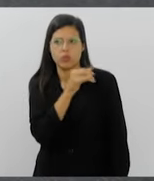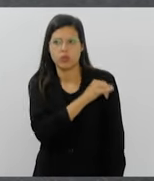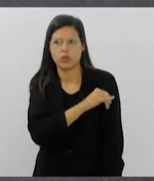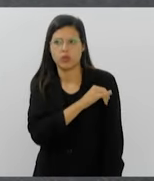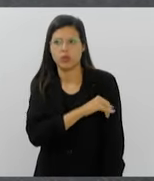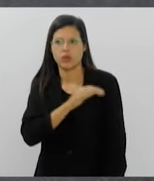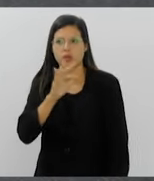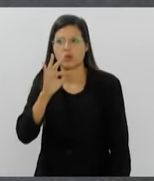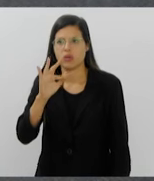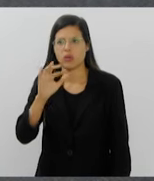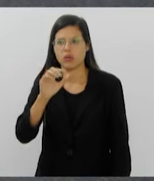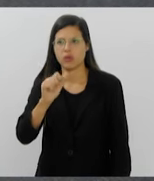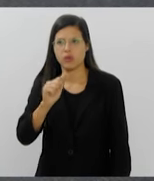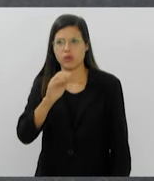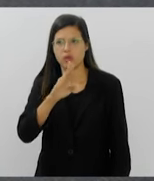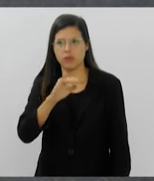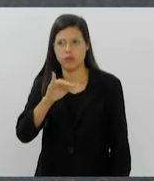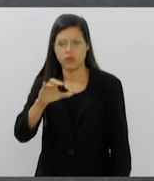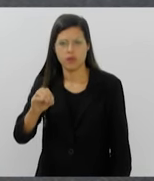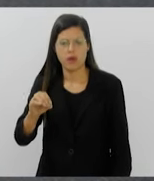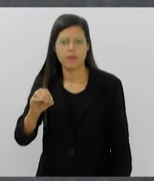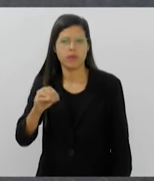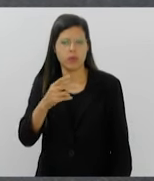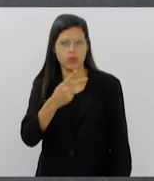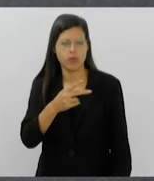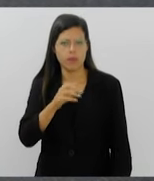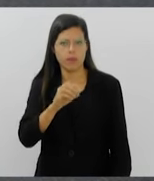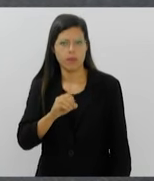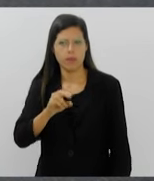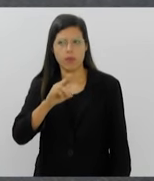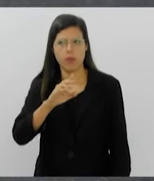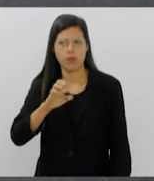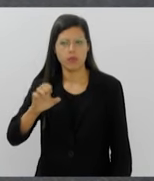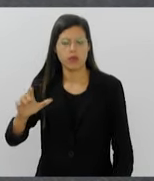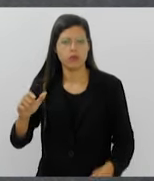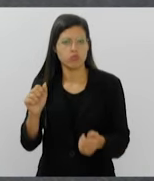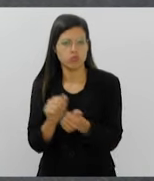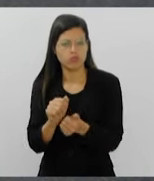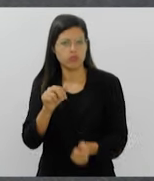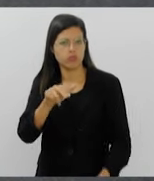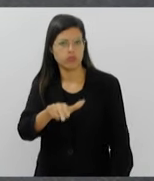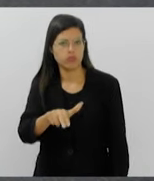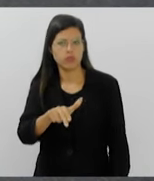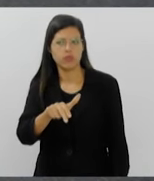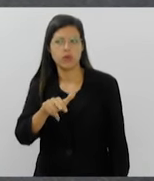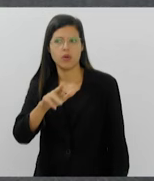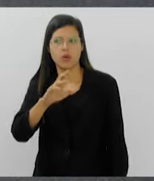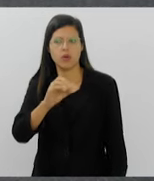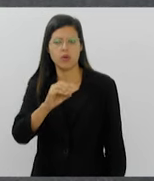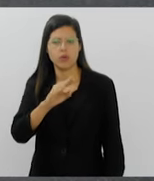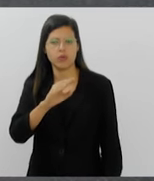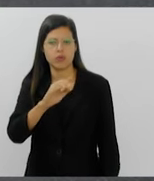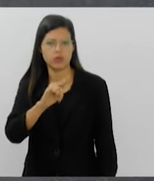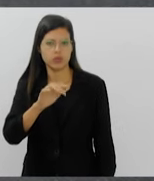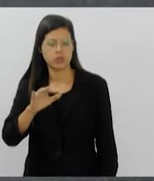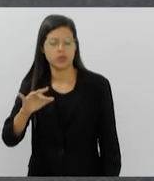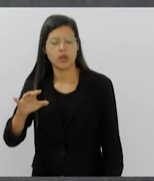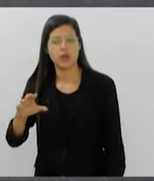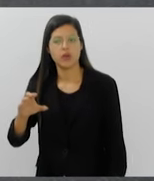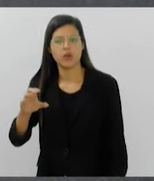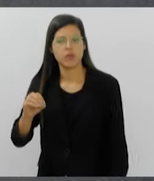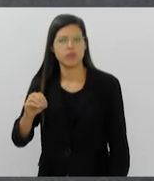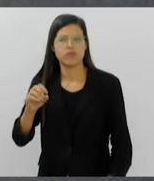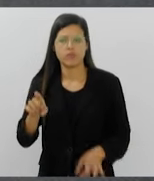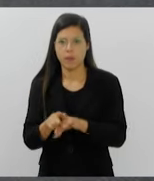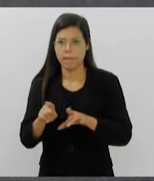Pombel, que vai tomar posse agora no início do ano, que junto com meu irmão, o vereador Rogério Amorim, junto com o Satie, vereador,